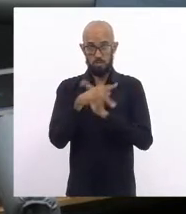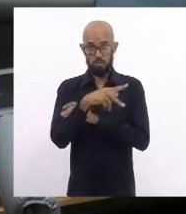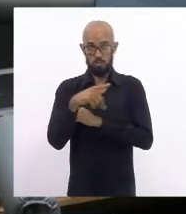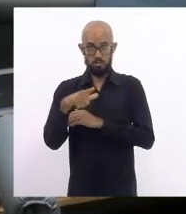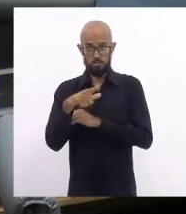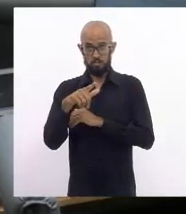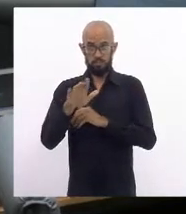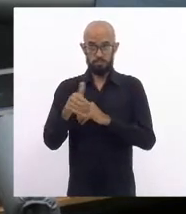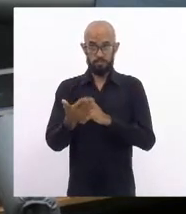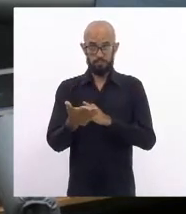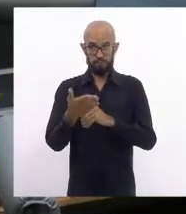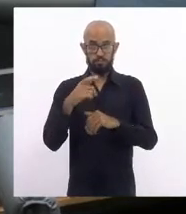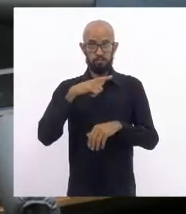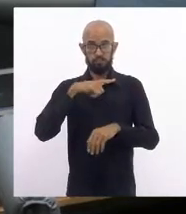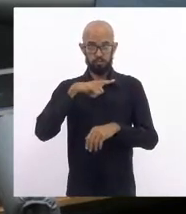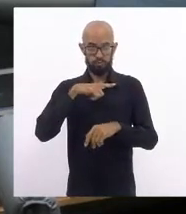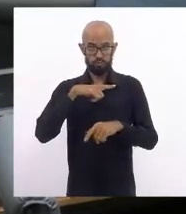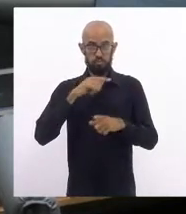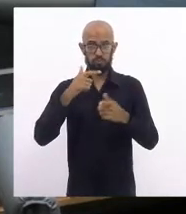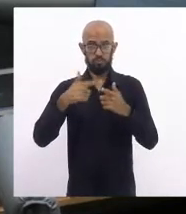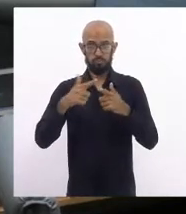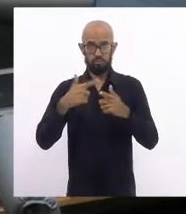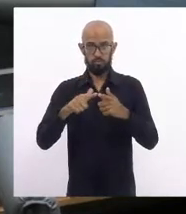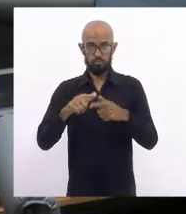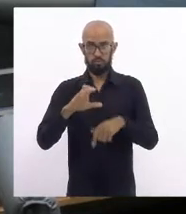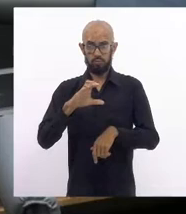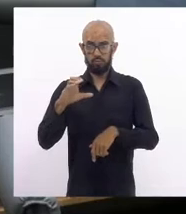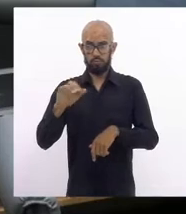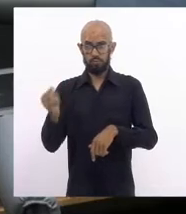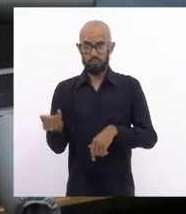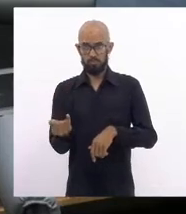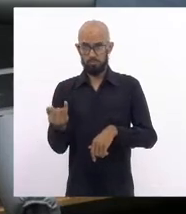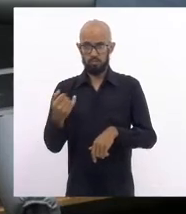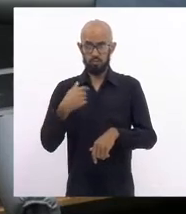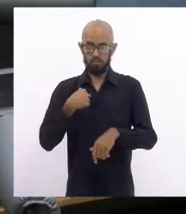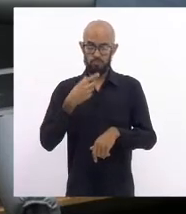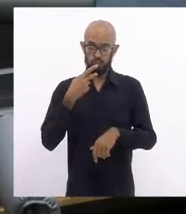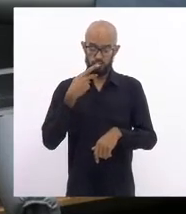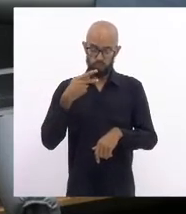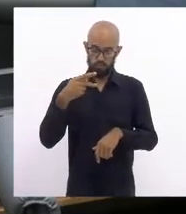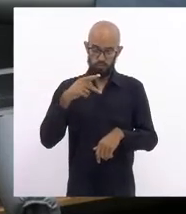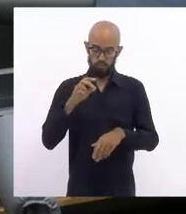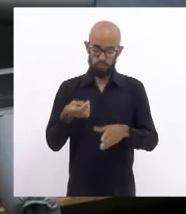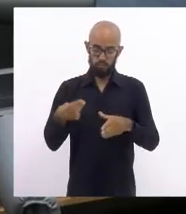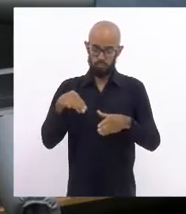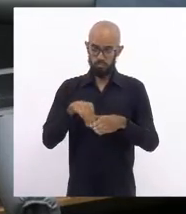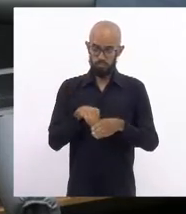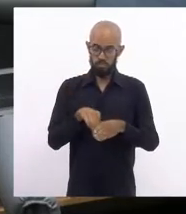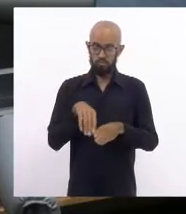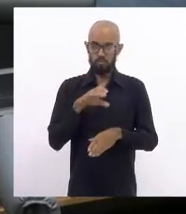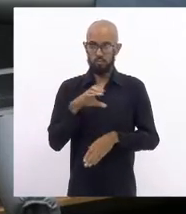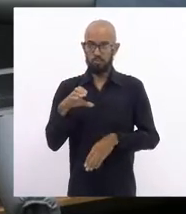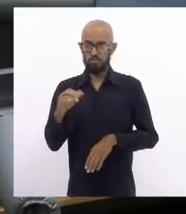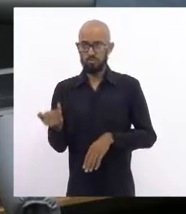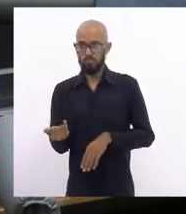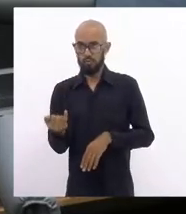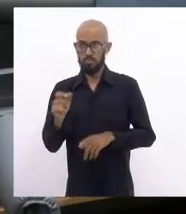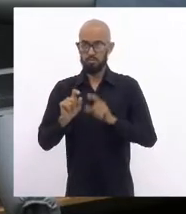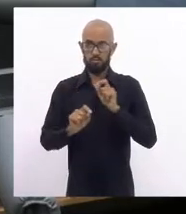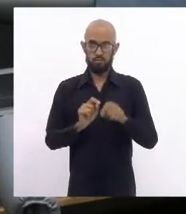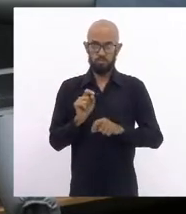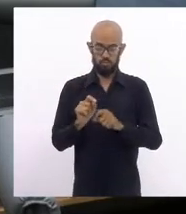Então, há uma questão que tem sido encarada na CCJ, e eu falo como membro titular da CCJ, senhor presidente,